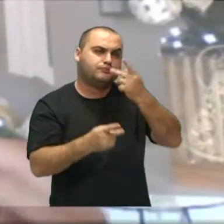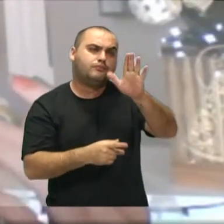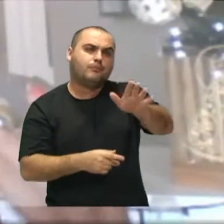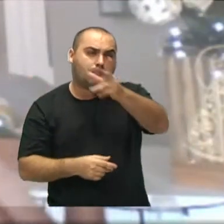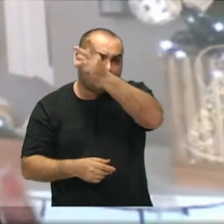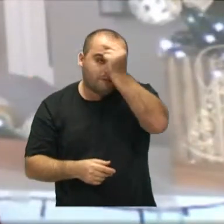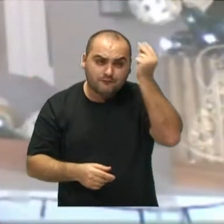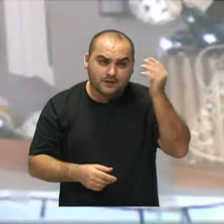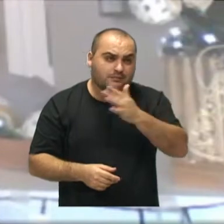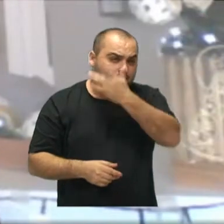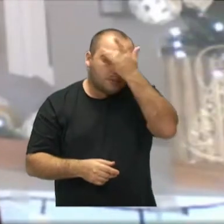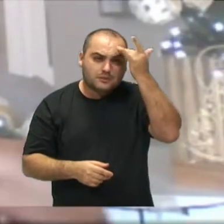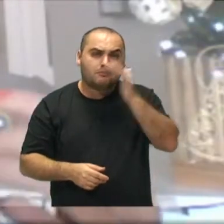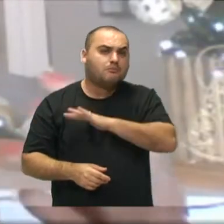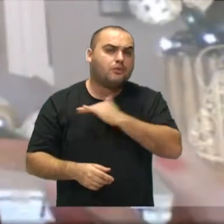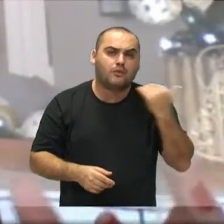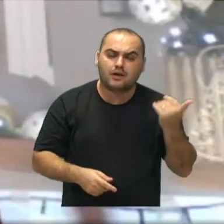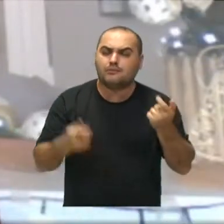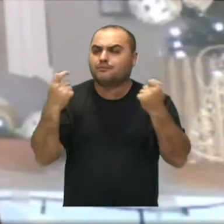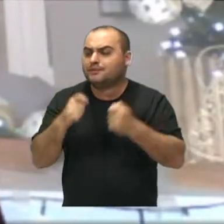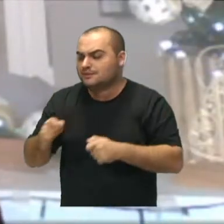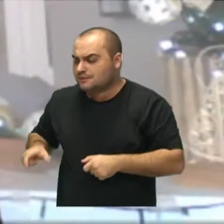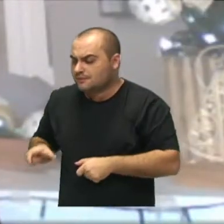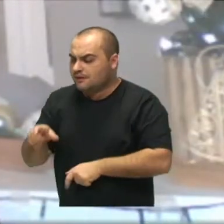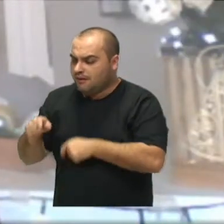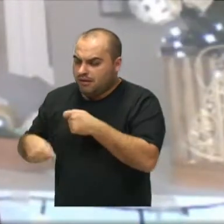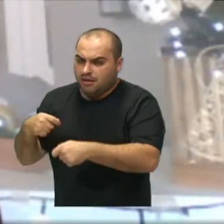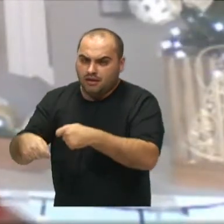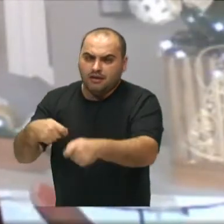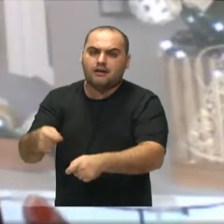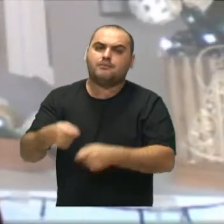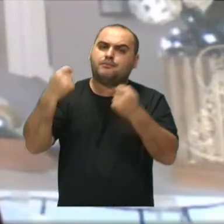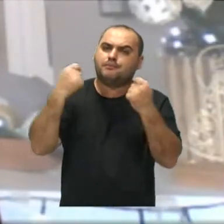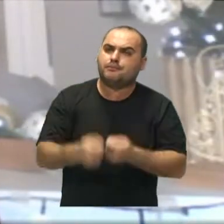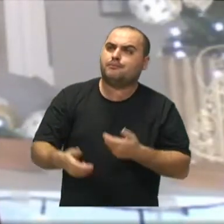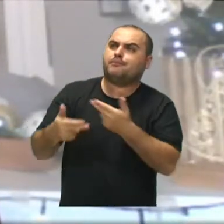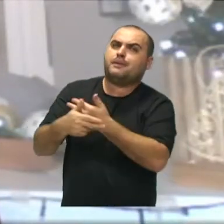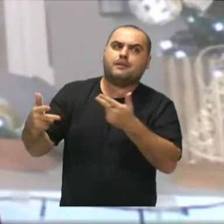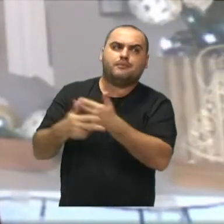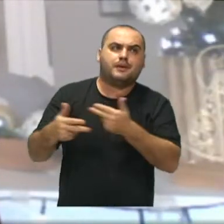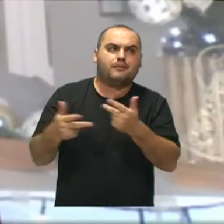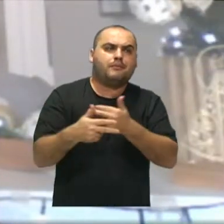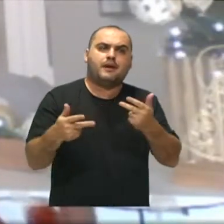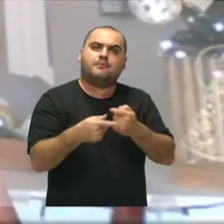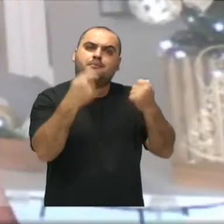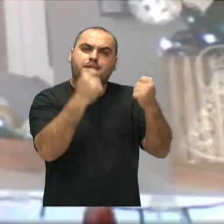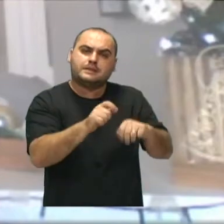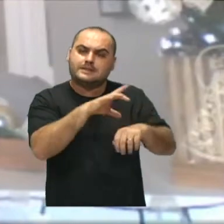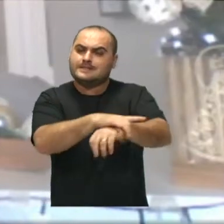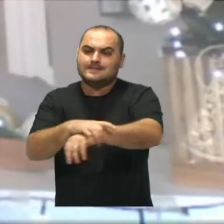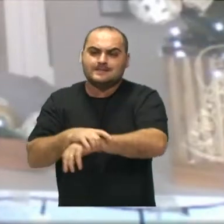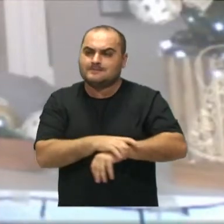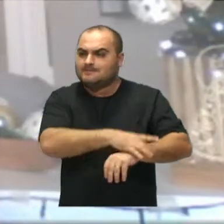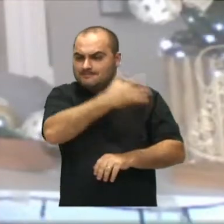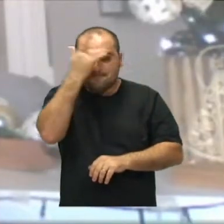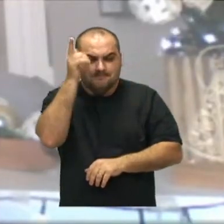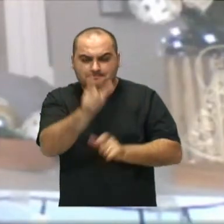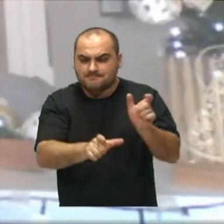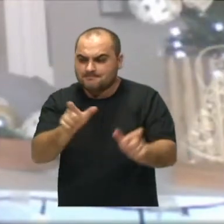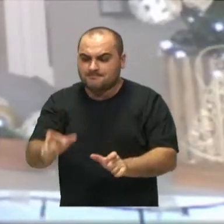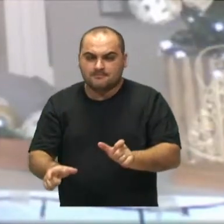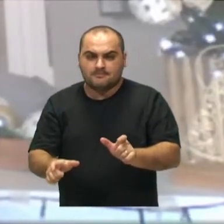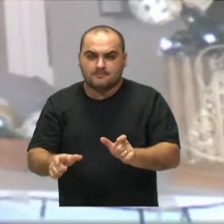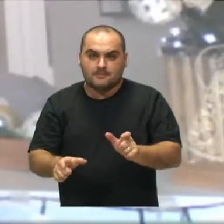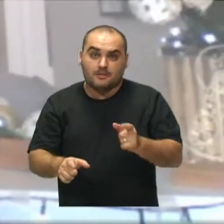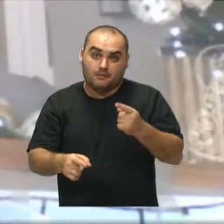morrendo, prefeito, a gente tem que fazer ciclovia, prefeito, a gente tem que fazer a ciclofaixa, a gente tem que dar segurança para as pessoas, mas não tinha aquele efeito, até porque